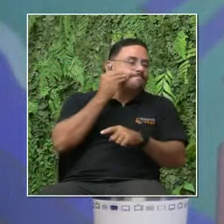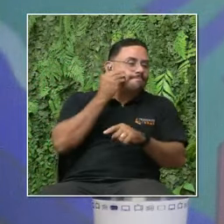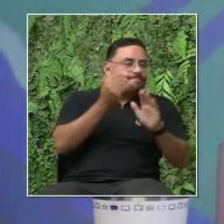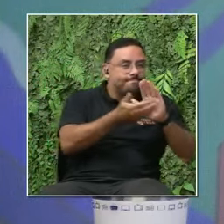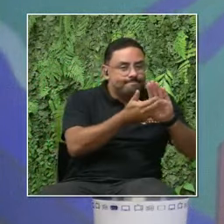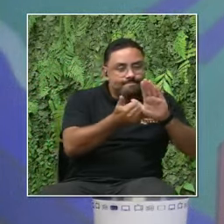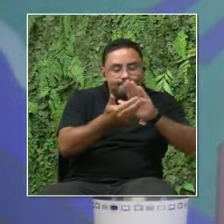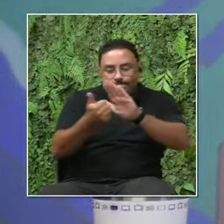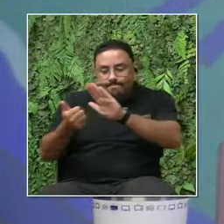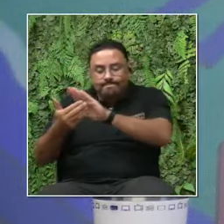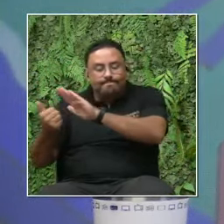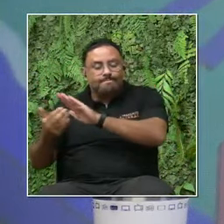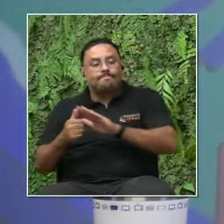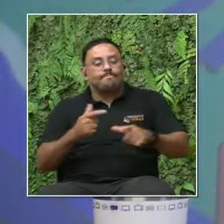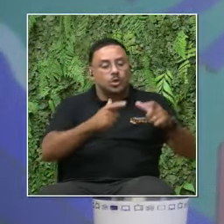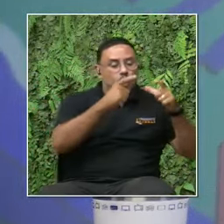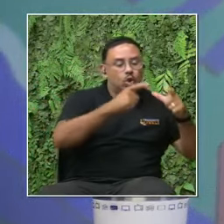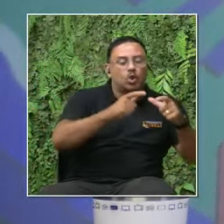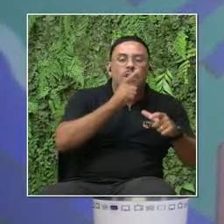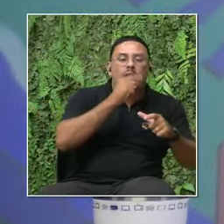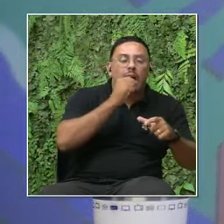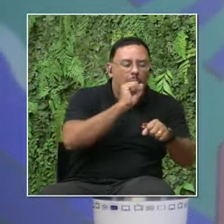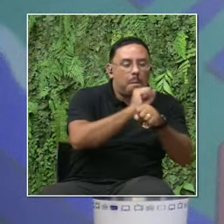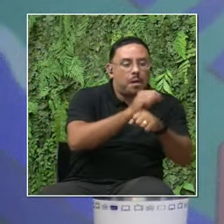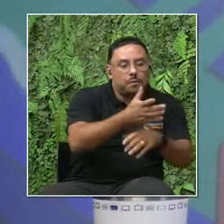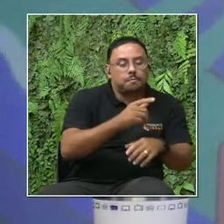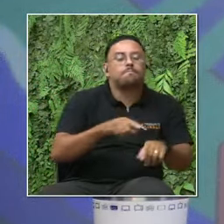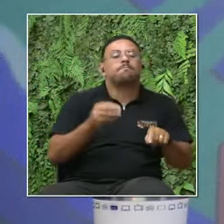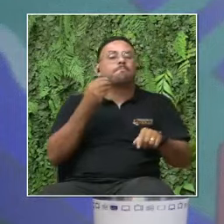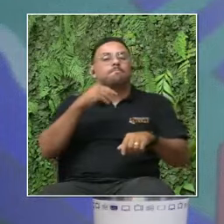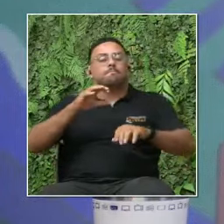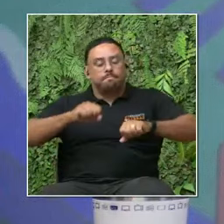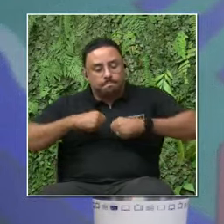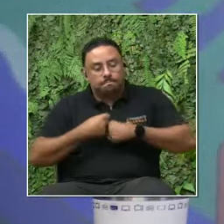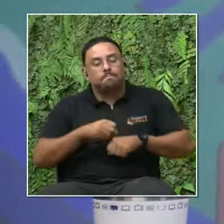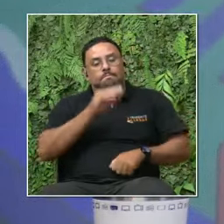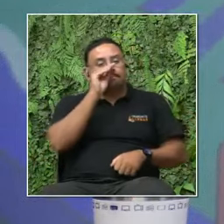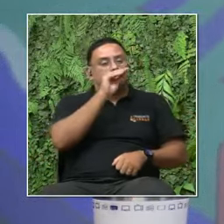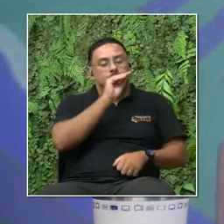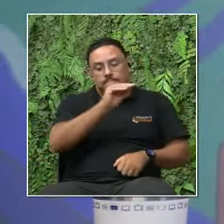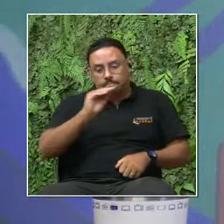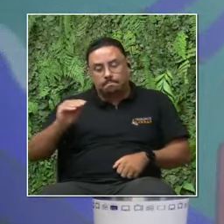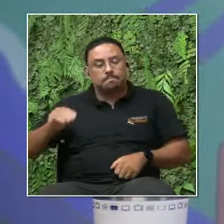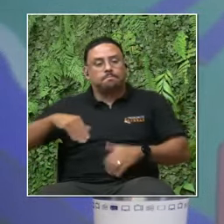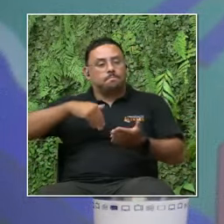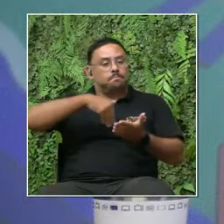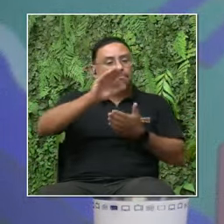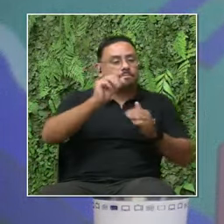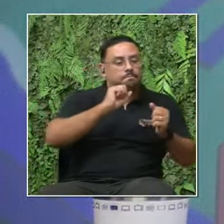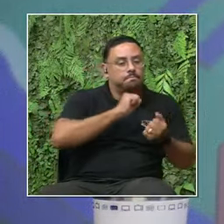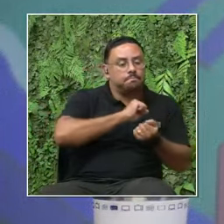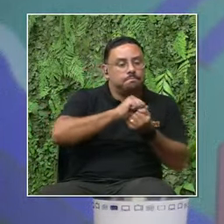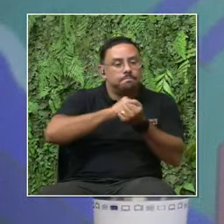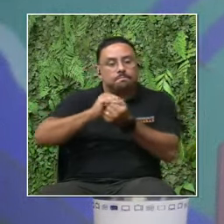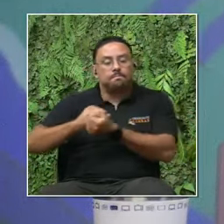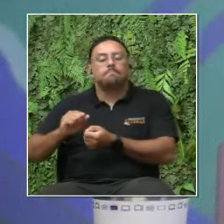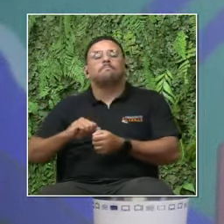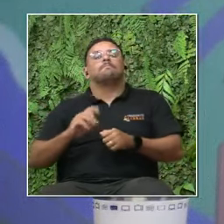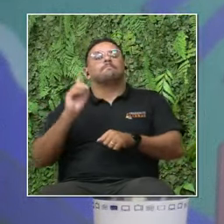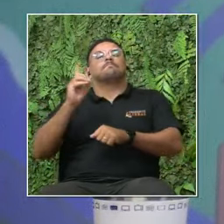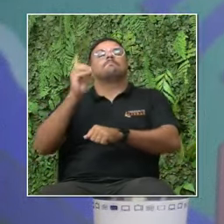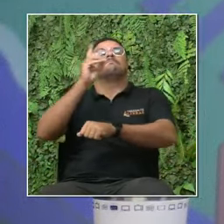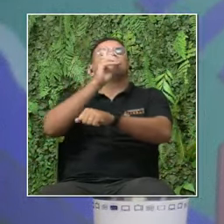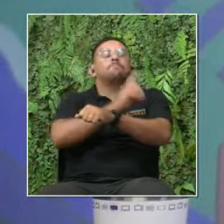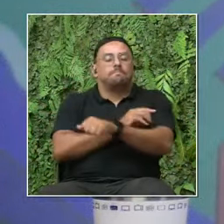focos né de reprodução do mosquito vamos nos livrar da dengue que tá realmente